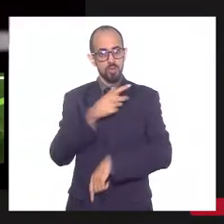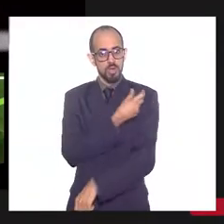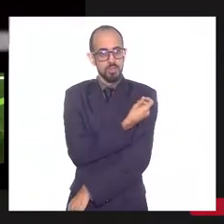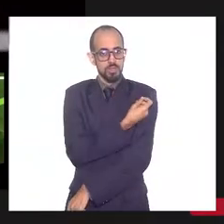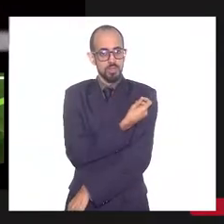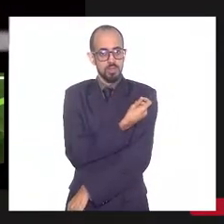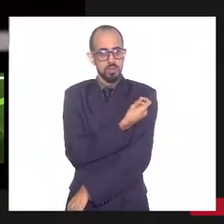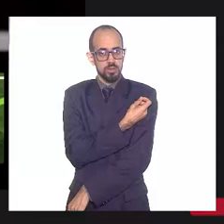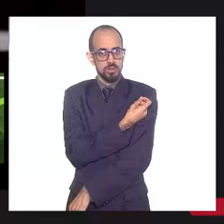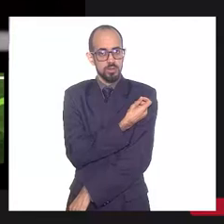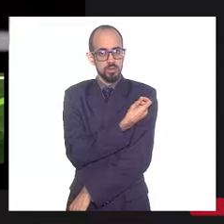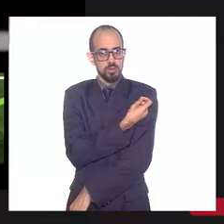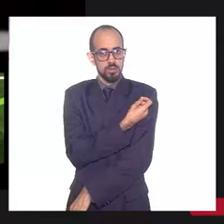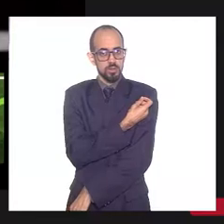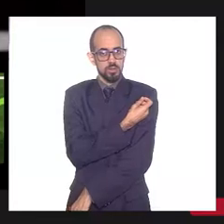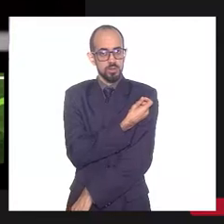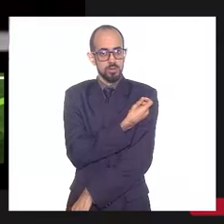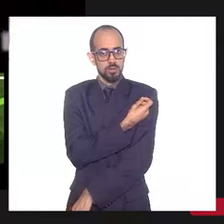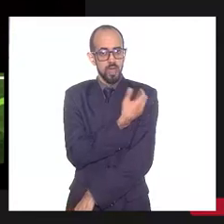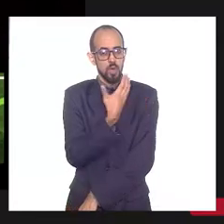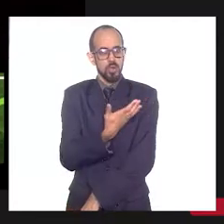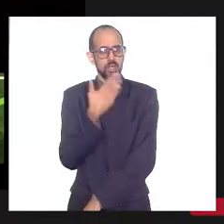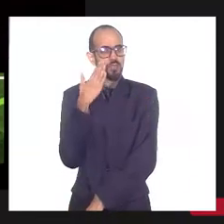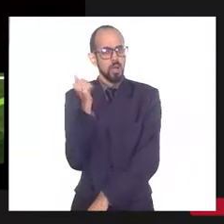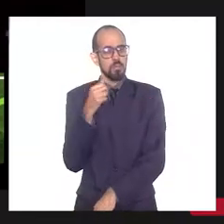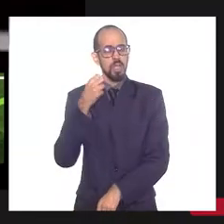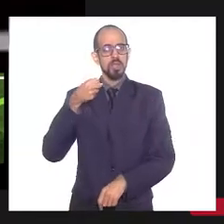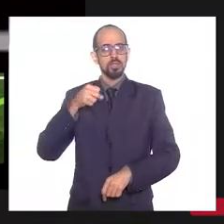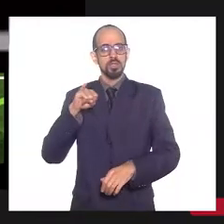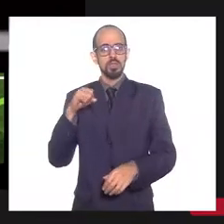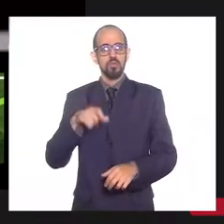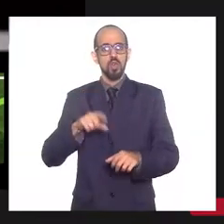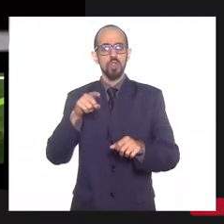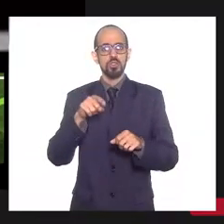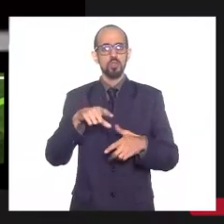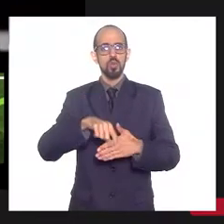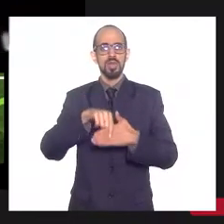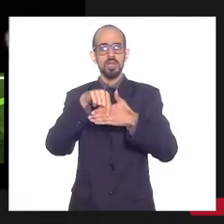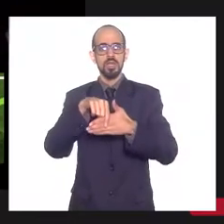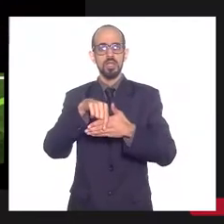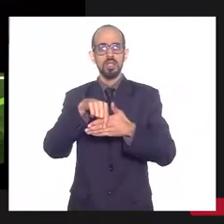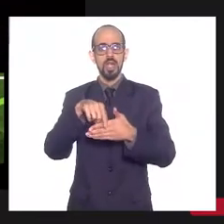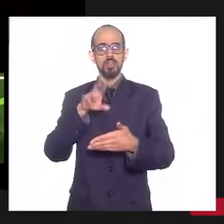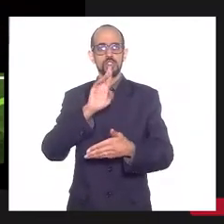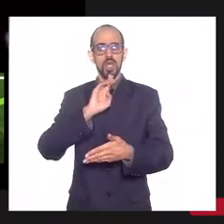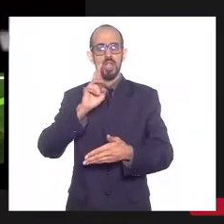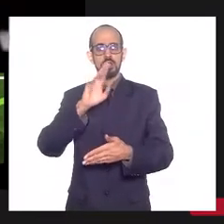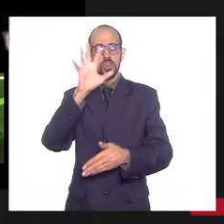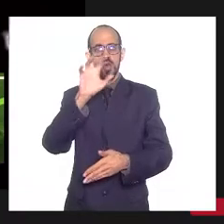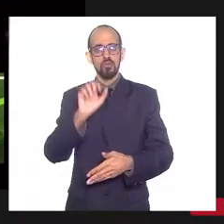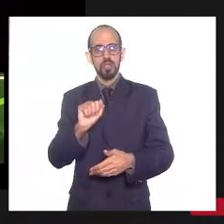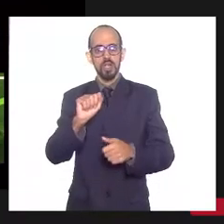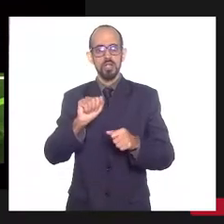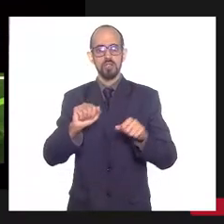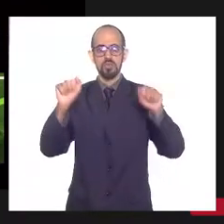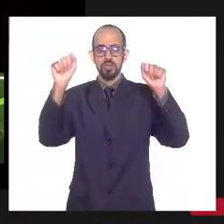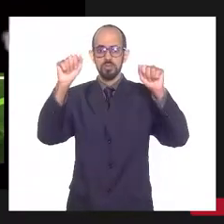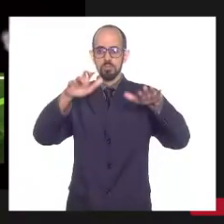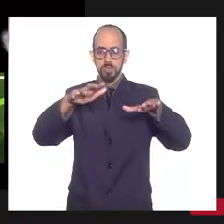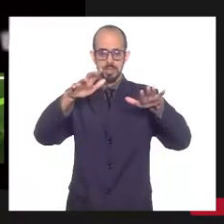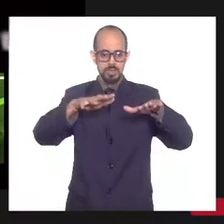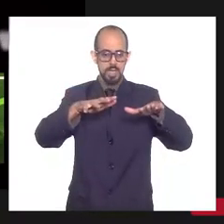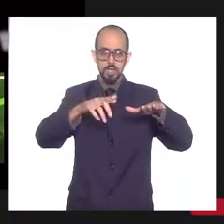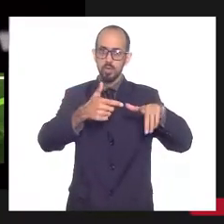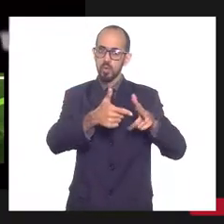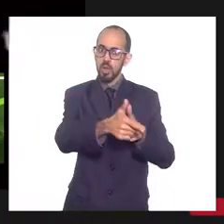convívio eu queria ver se fosse uma mãe-de-santo um pai-de-santo tivesse bebendo fuzil